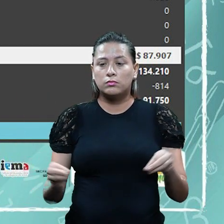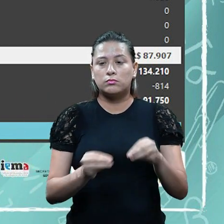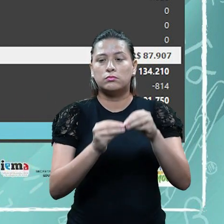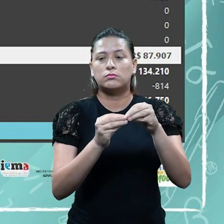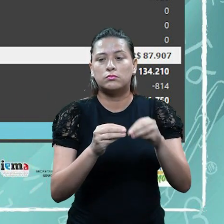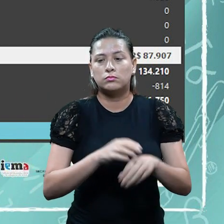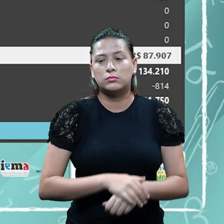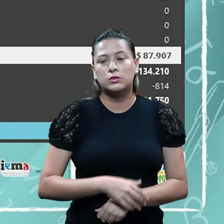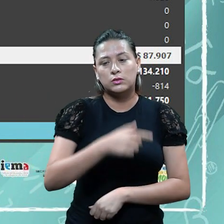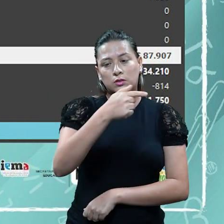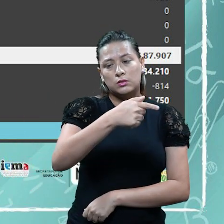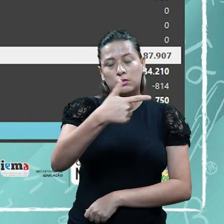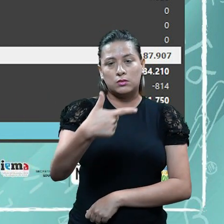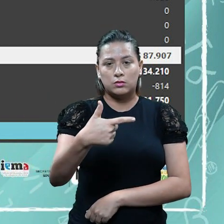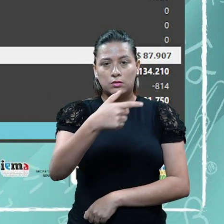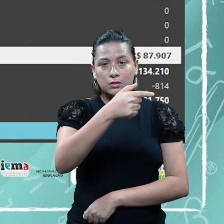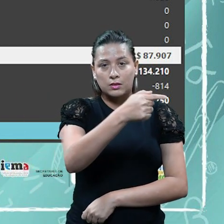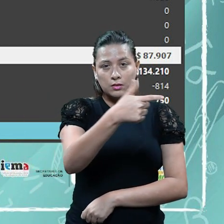de R$